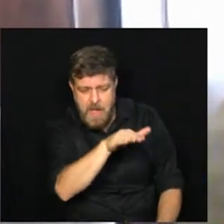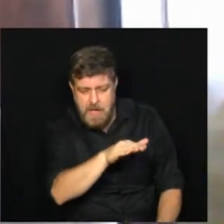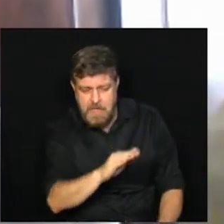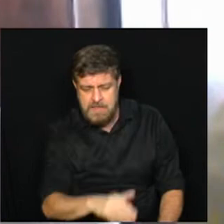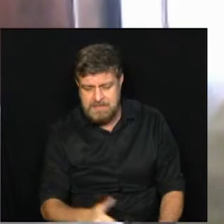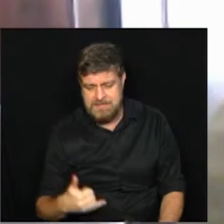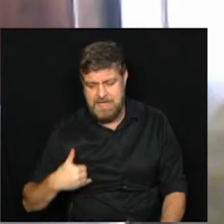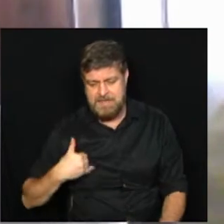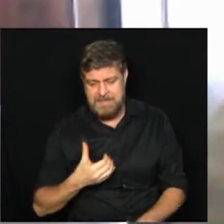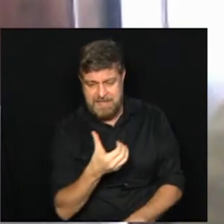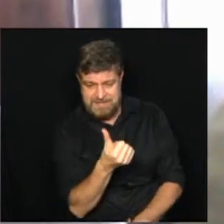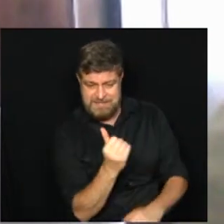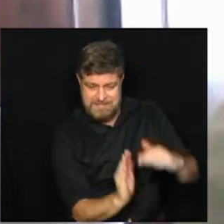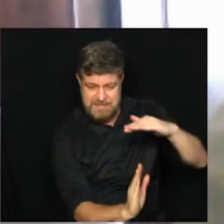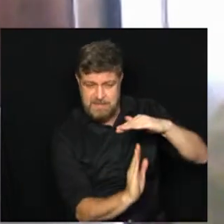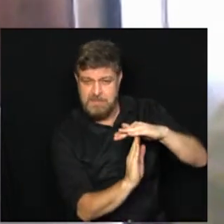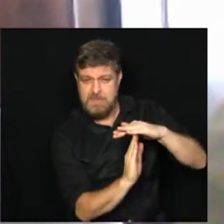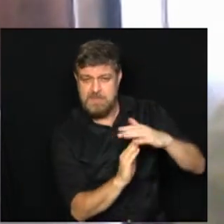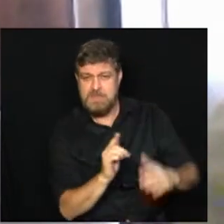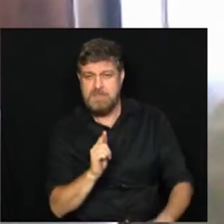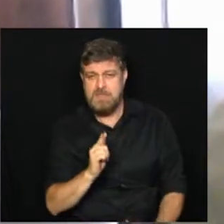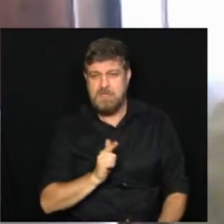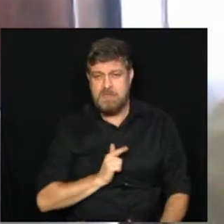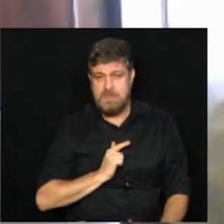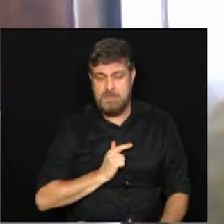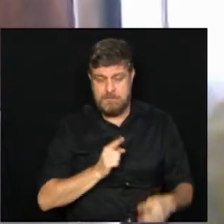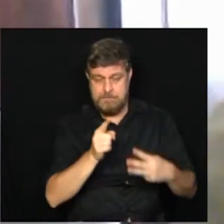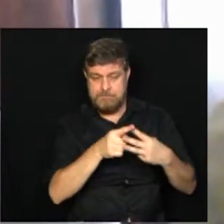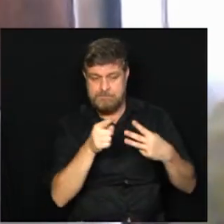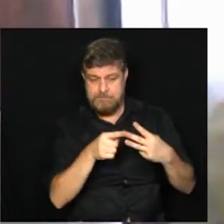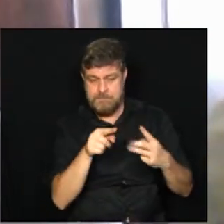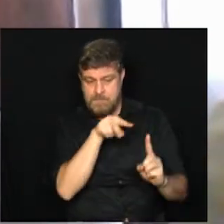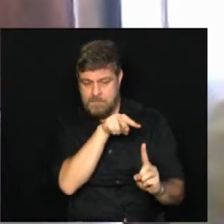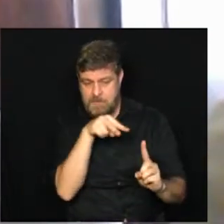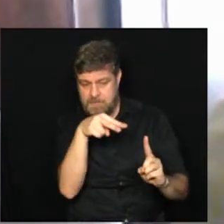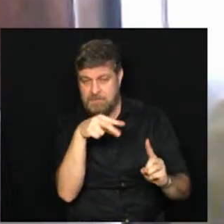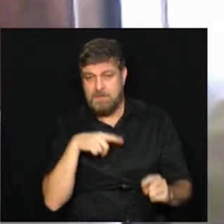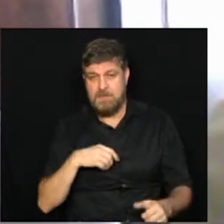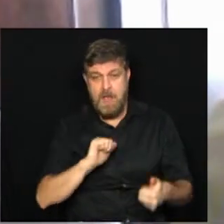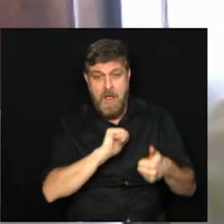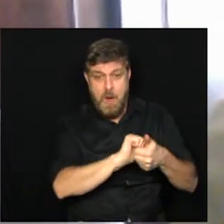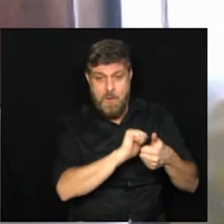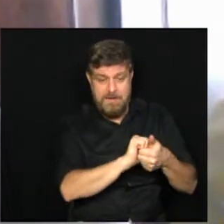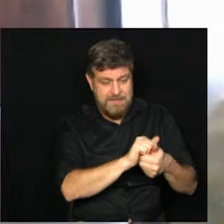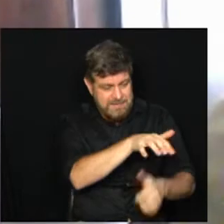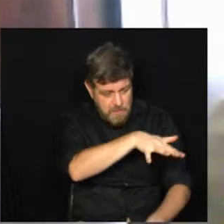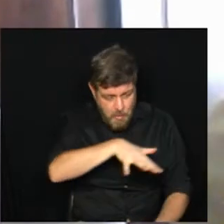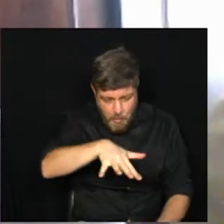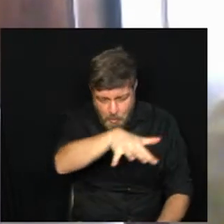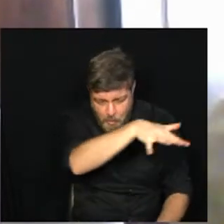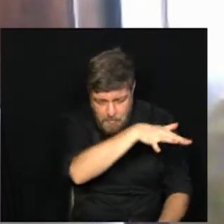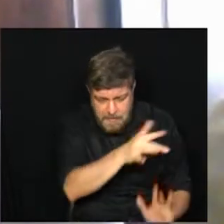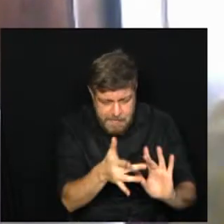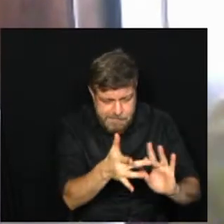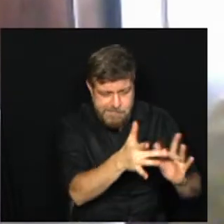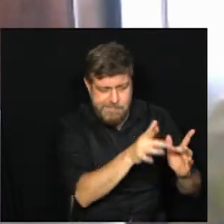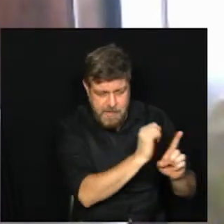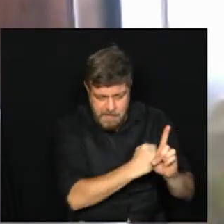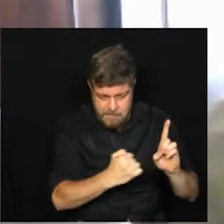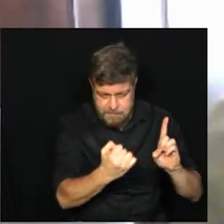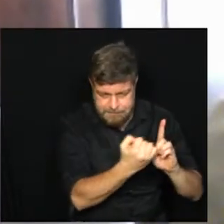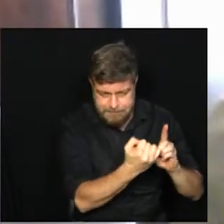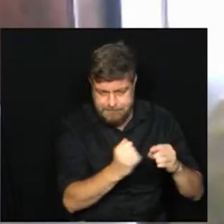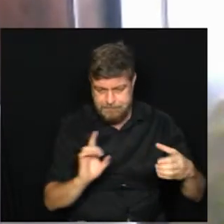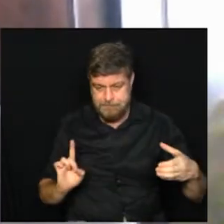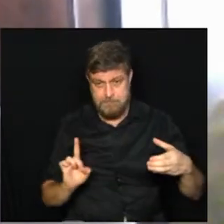anos, com 3 olhares diferentes. Um da qualificação dos espaços de convivência social dessa